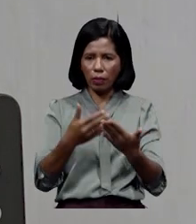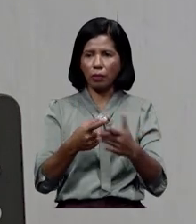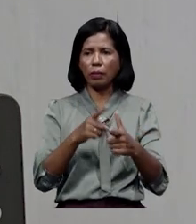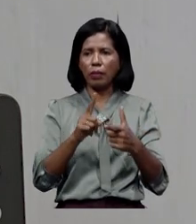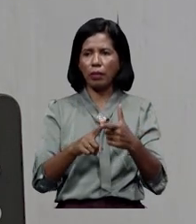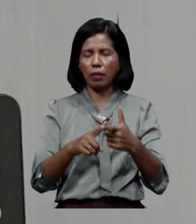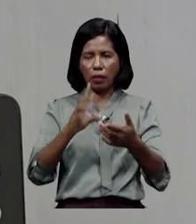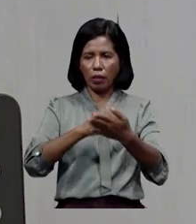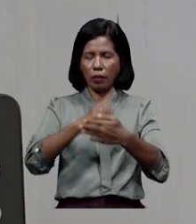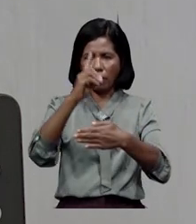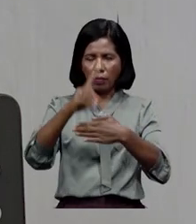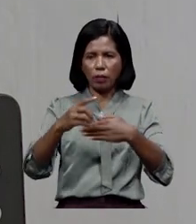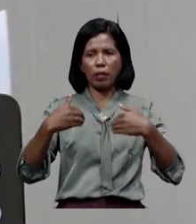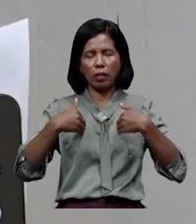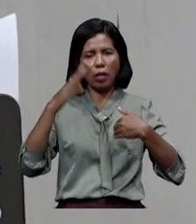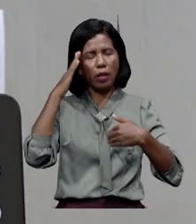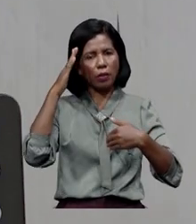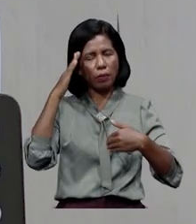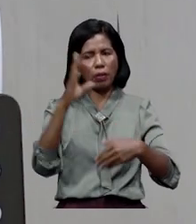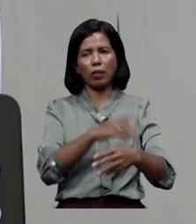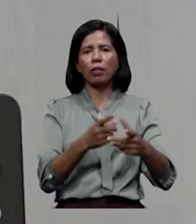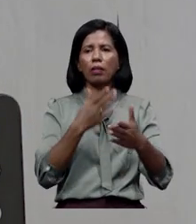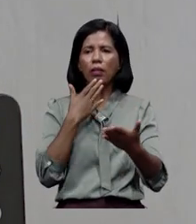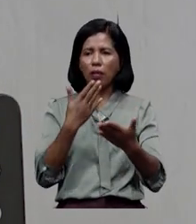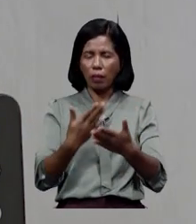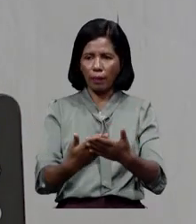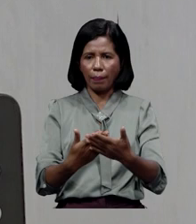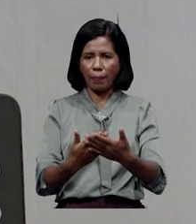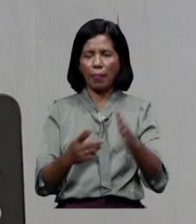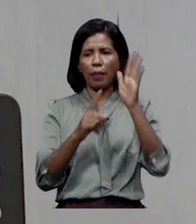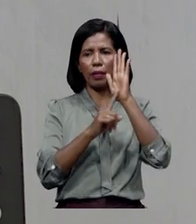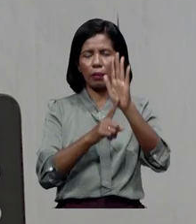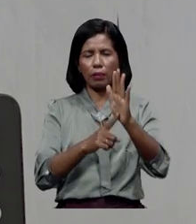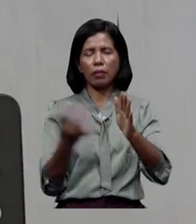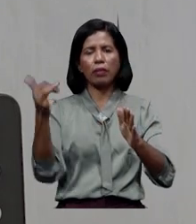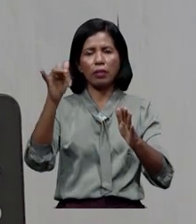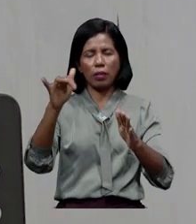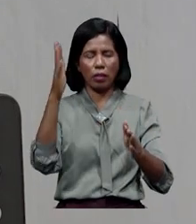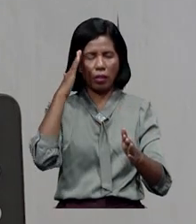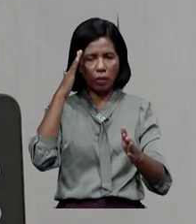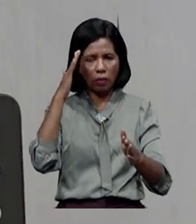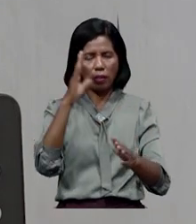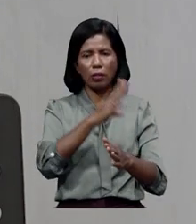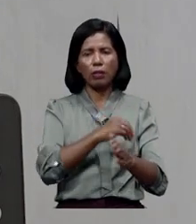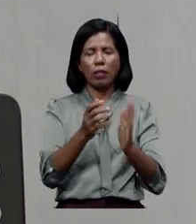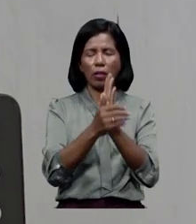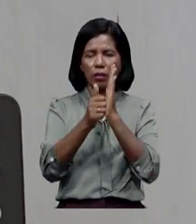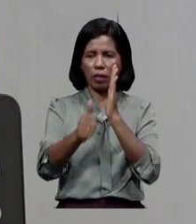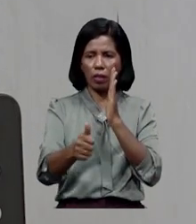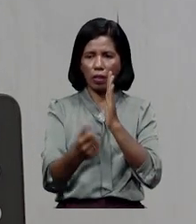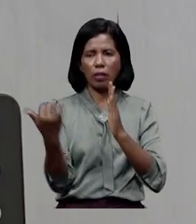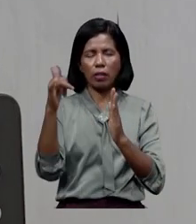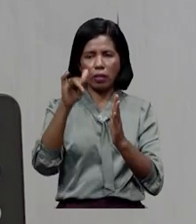tu desenvolver a noite crítica, aplica-se a minha conhecimento na capacidade nebe se